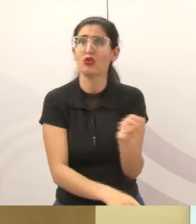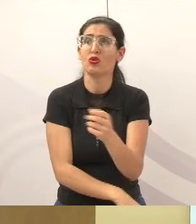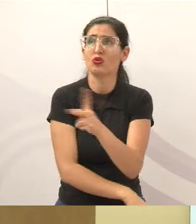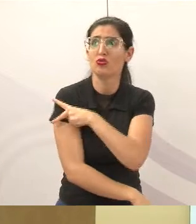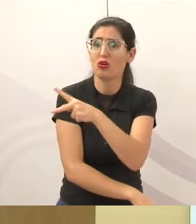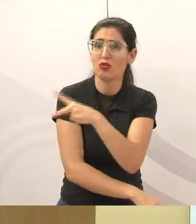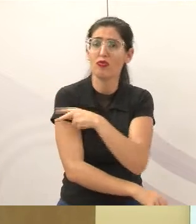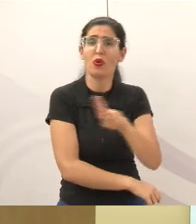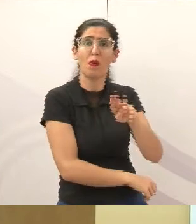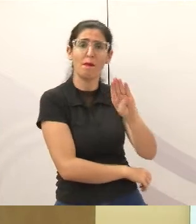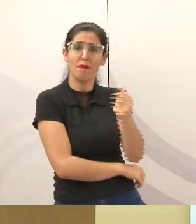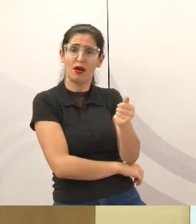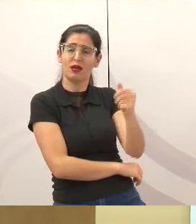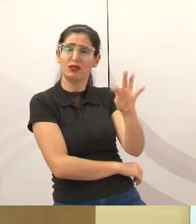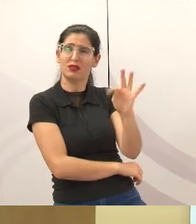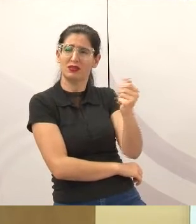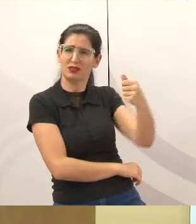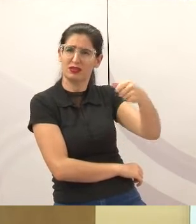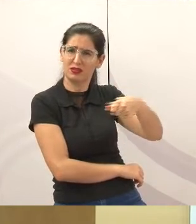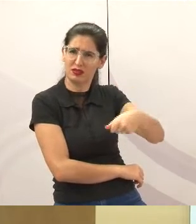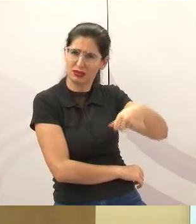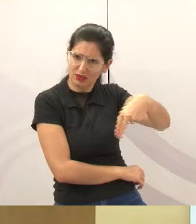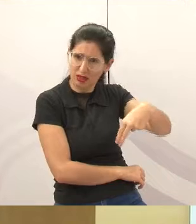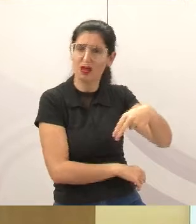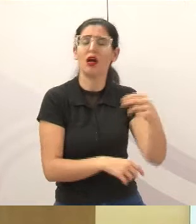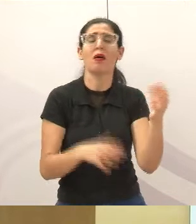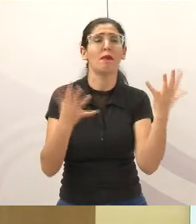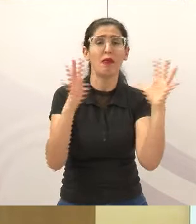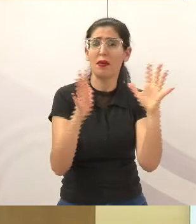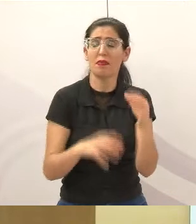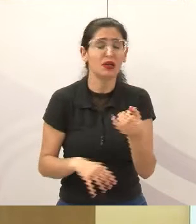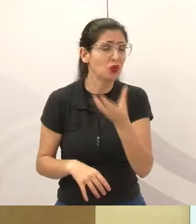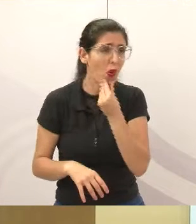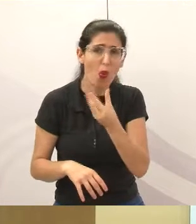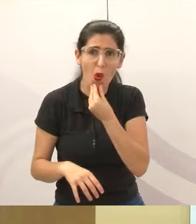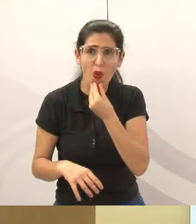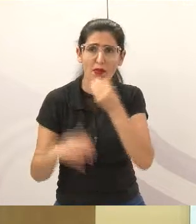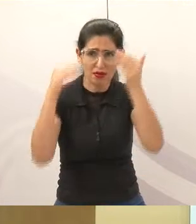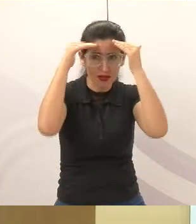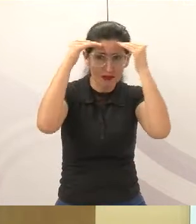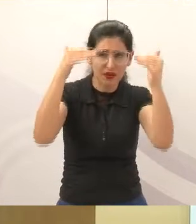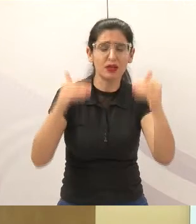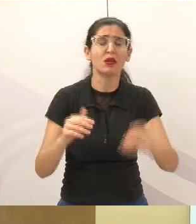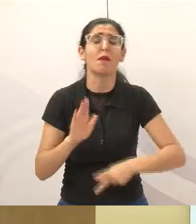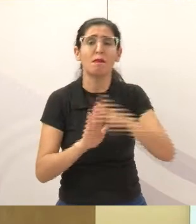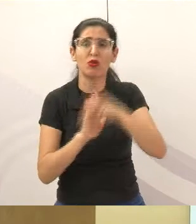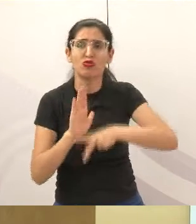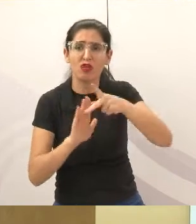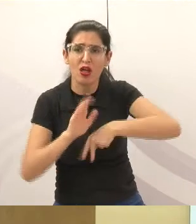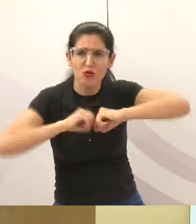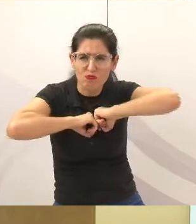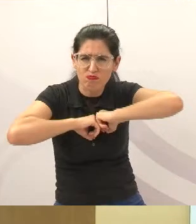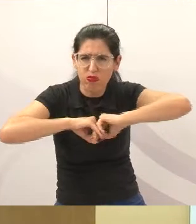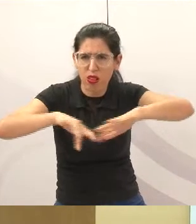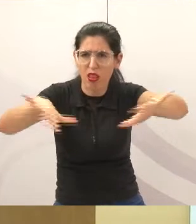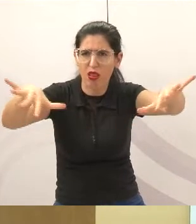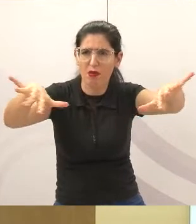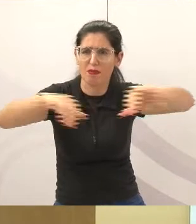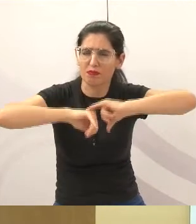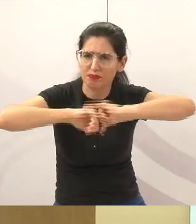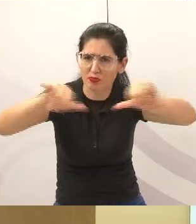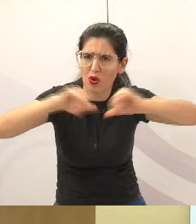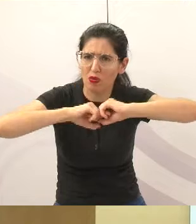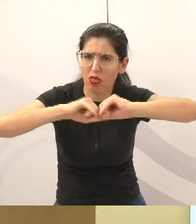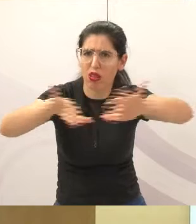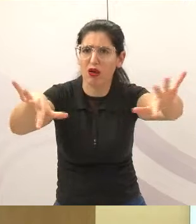que elogiou muito a elaboração do nosso projeto, Patrícia. E a médio prazo, ela visa garantir condições